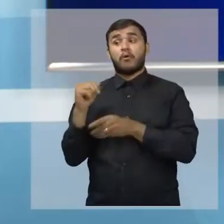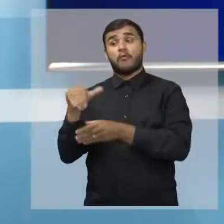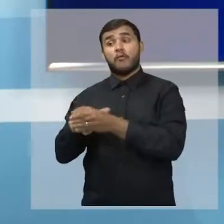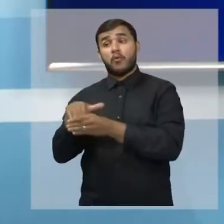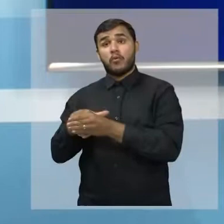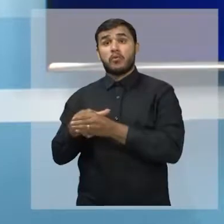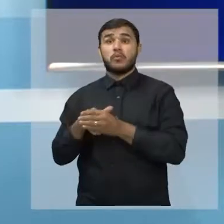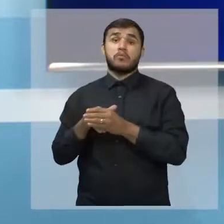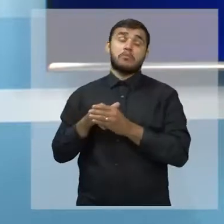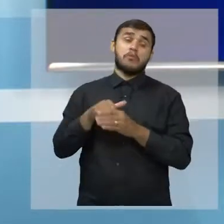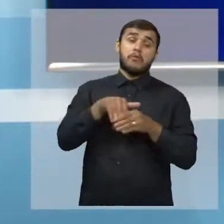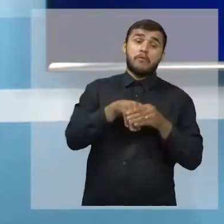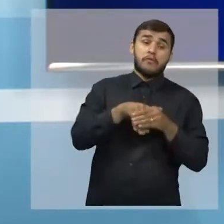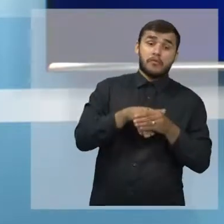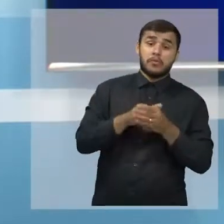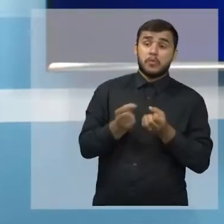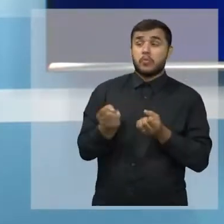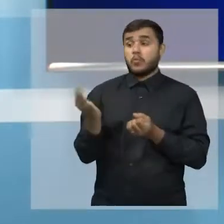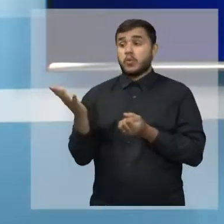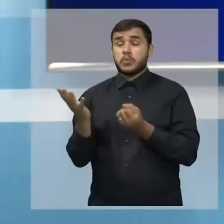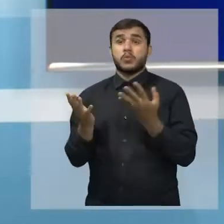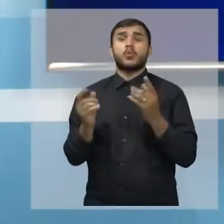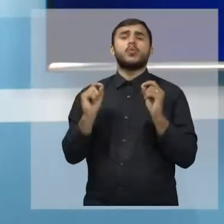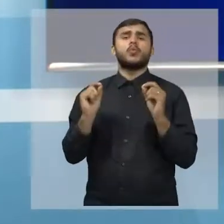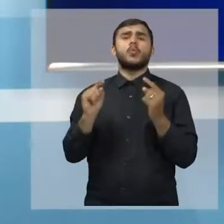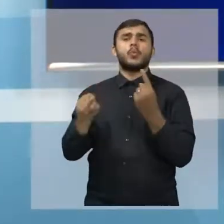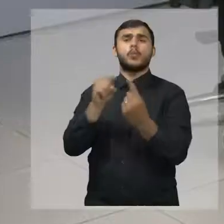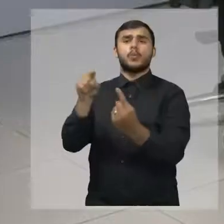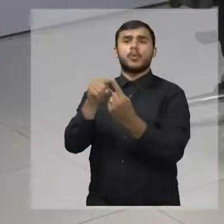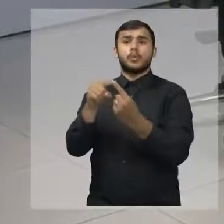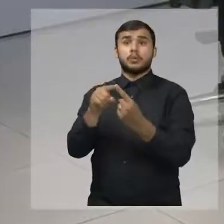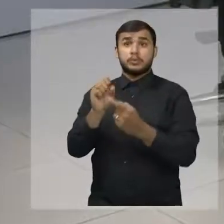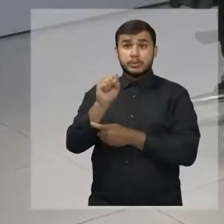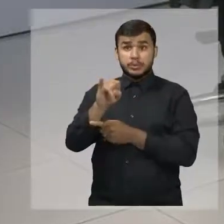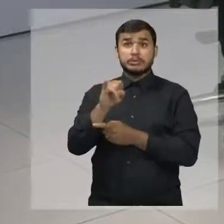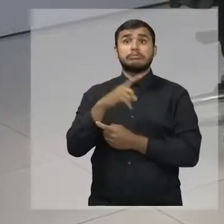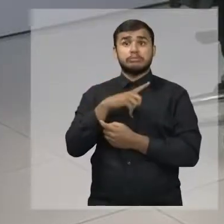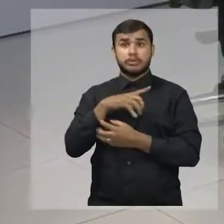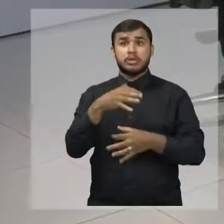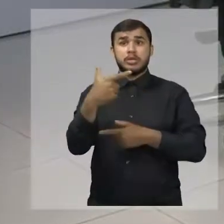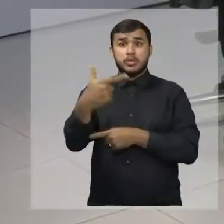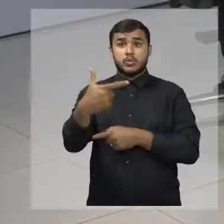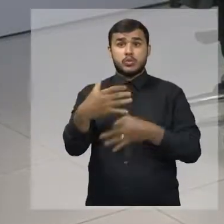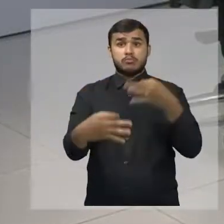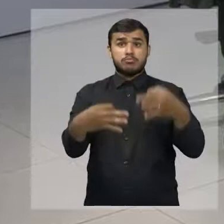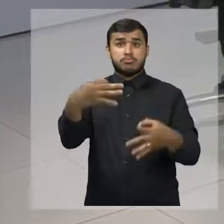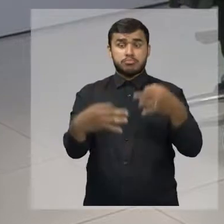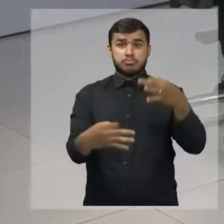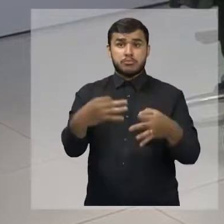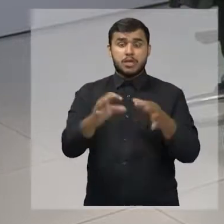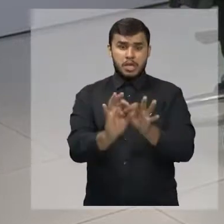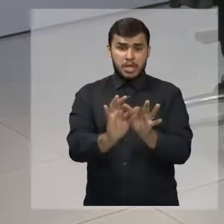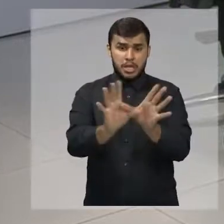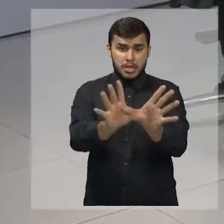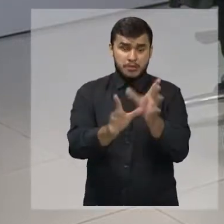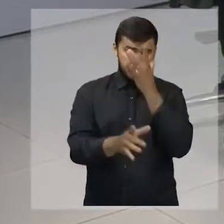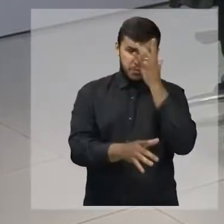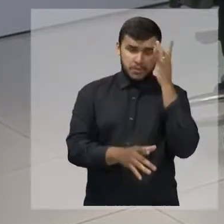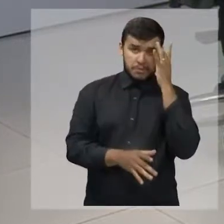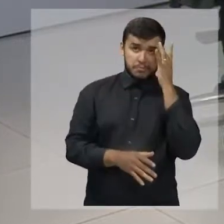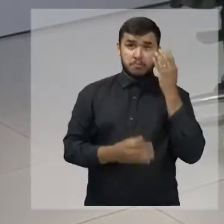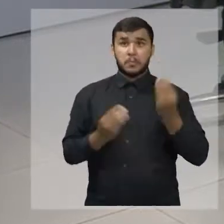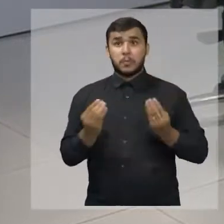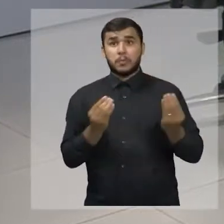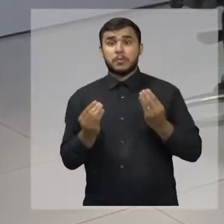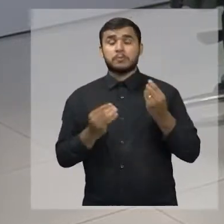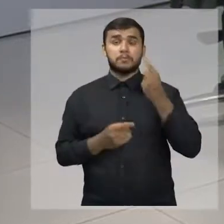constitucionalização ou não do cumprimento de pena, da privação de liberdade a partir da segunda instância, que é o que